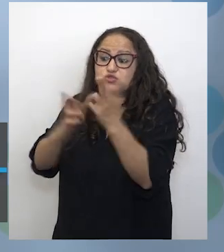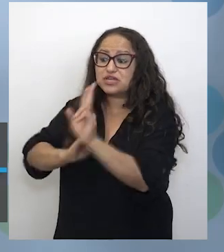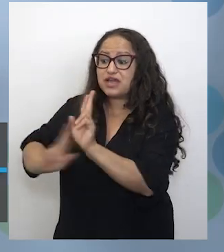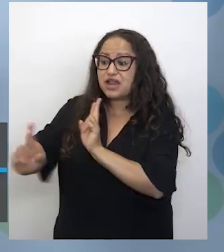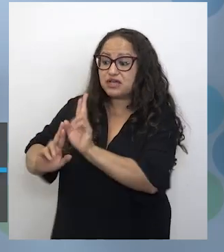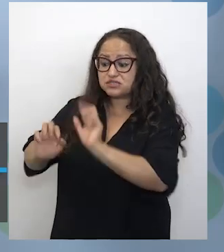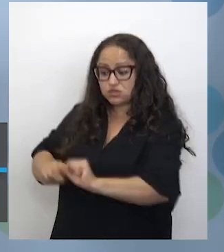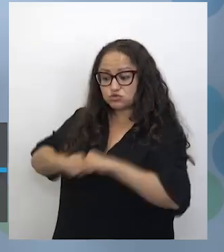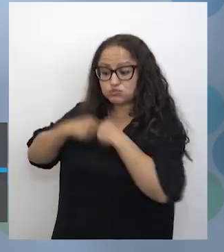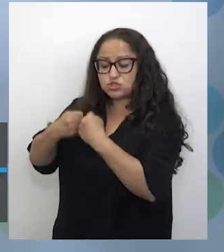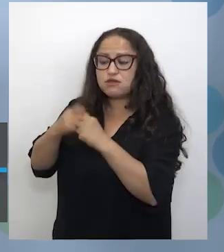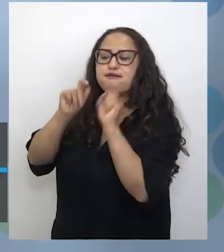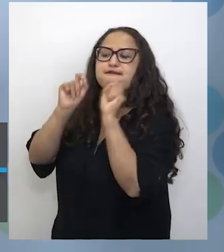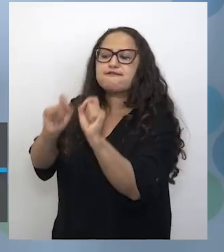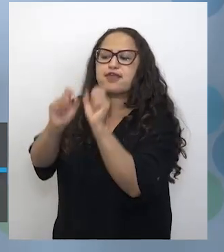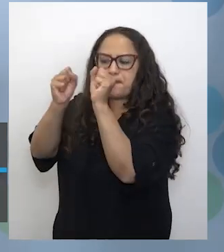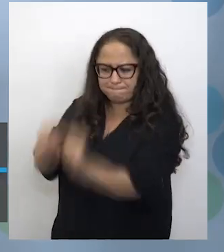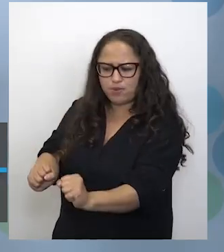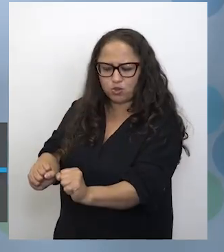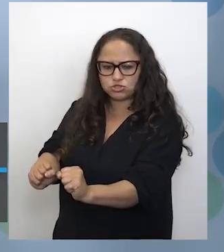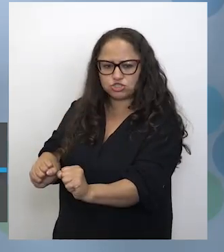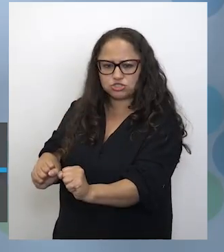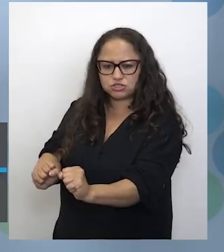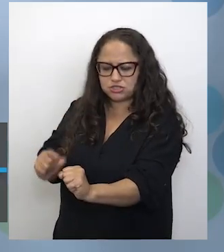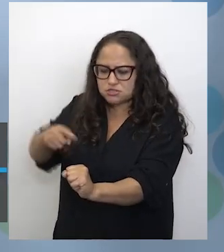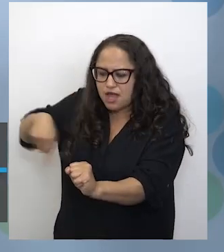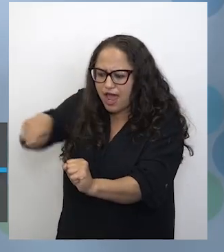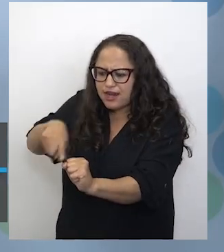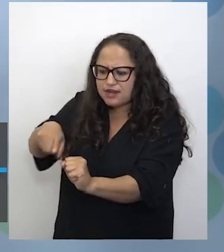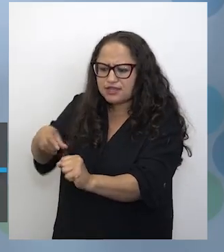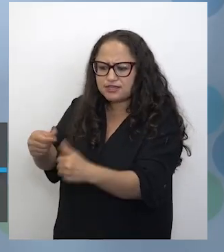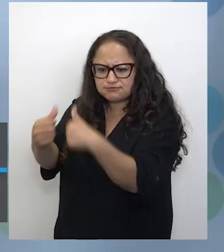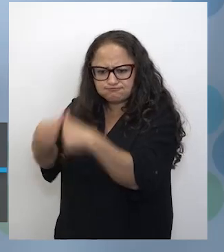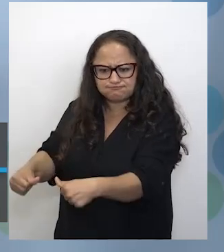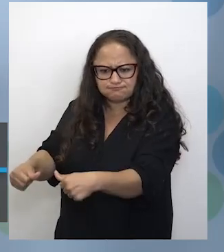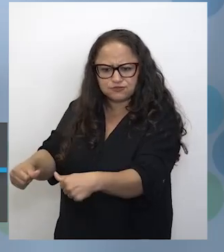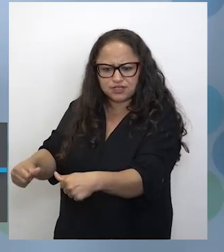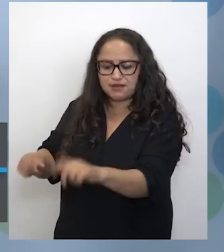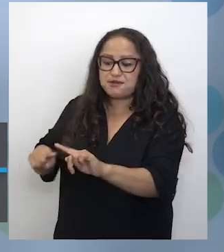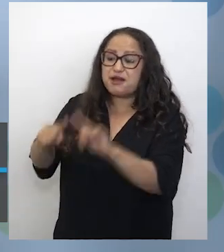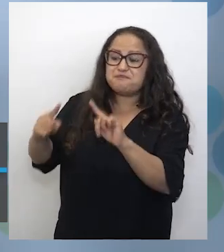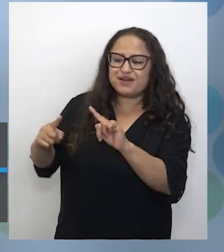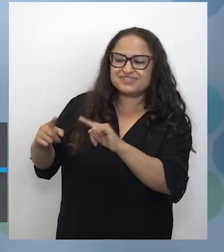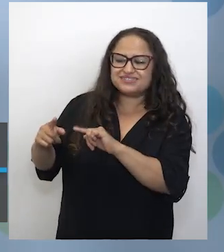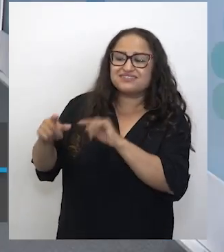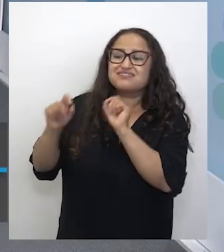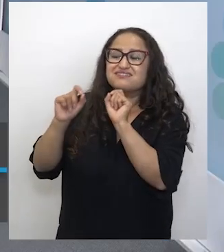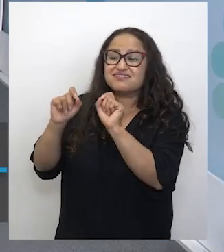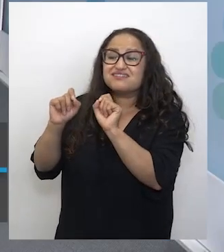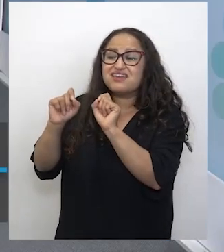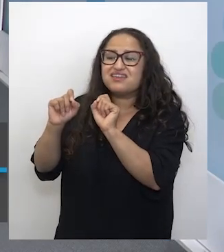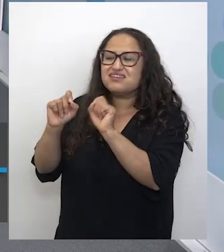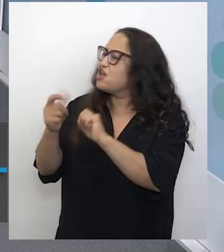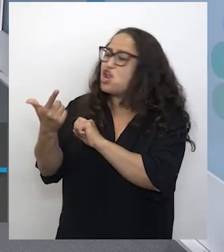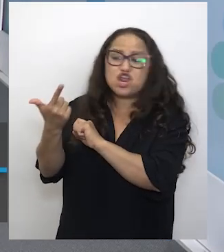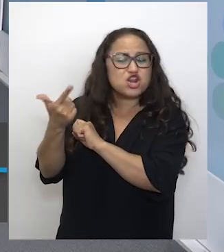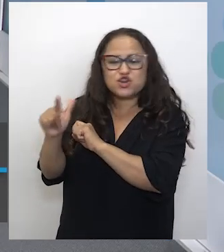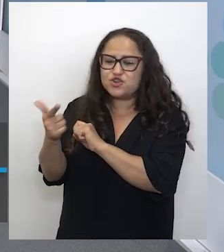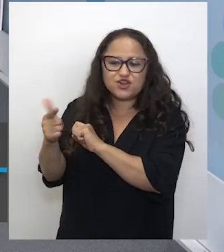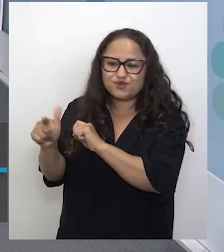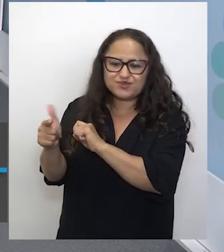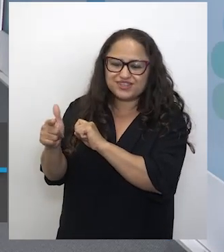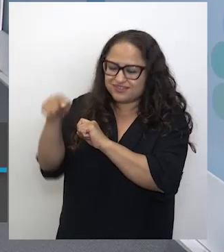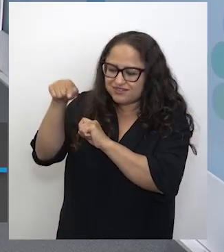poder, é quem pode estar naquele território e quem não está autorizado para. Pra gente, quando a gente